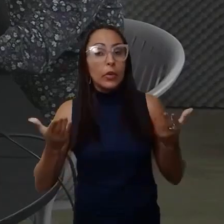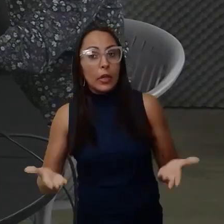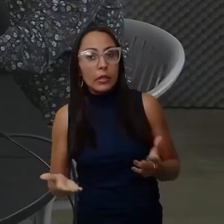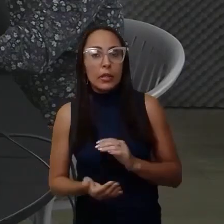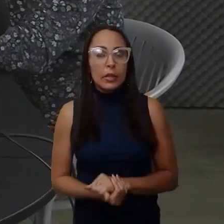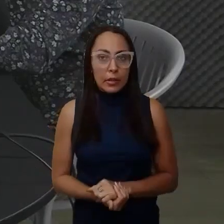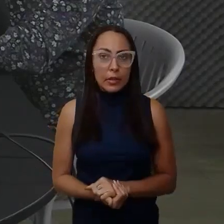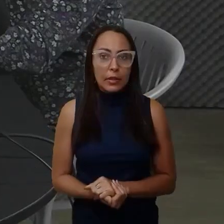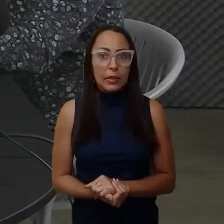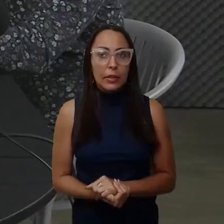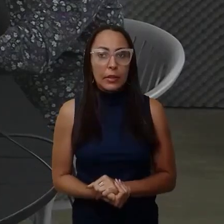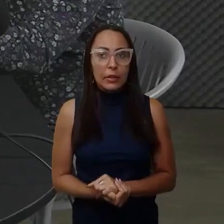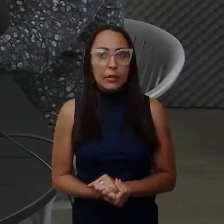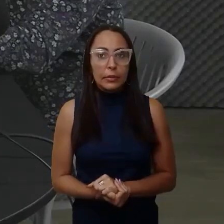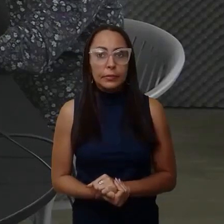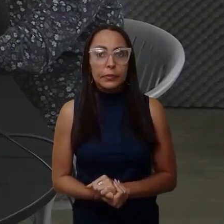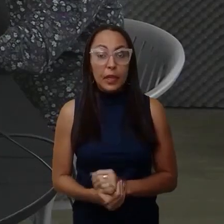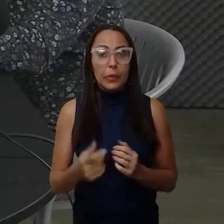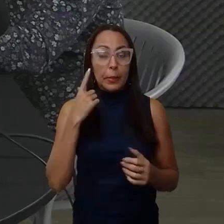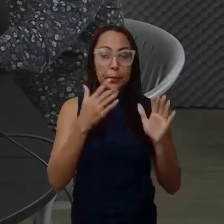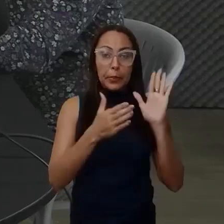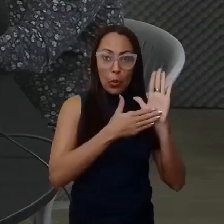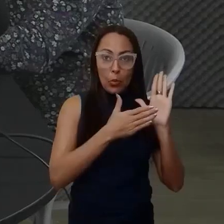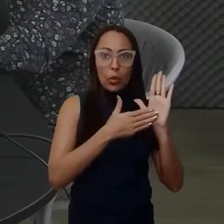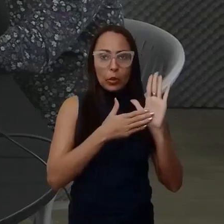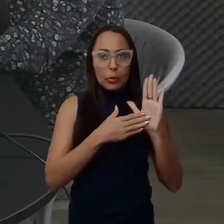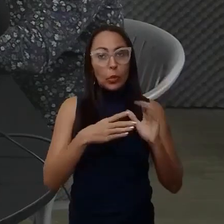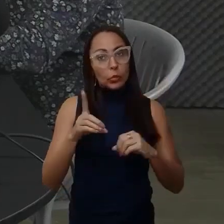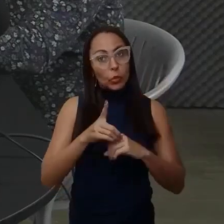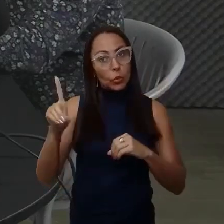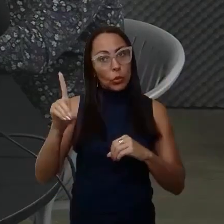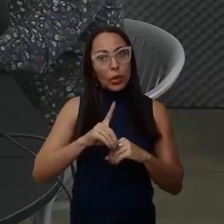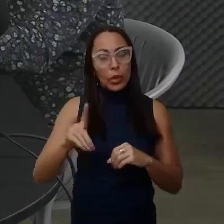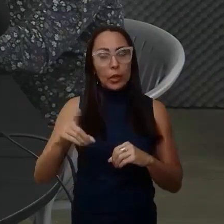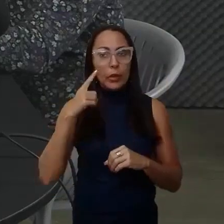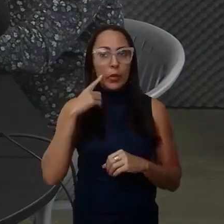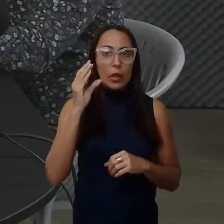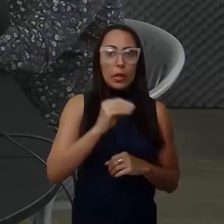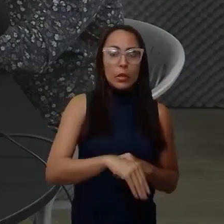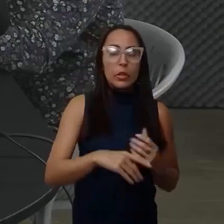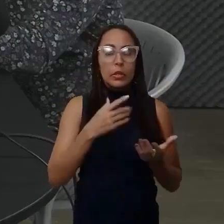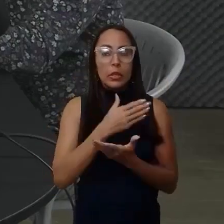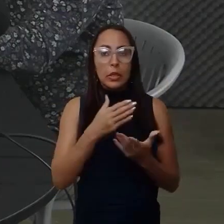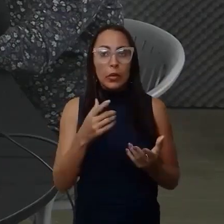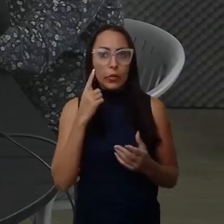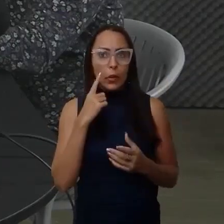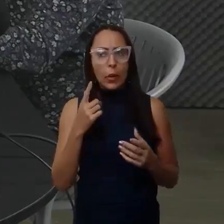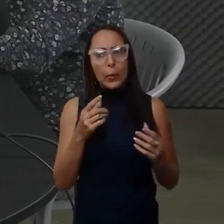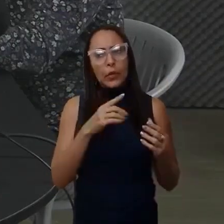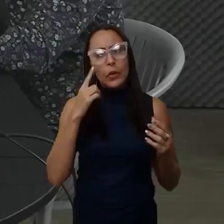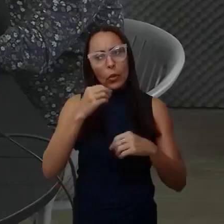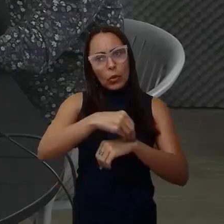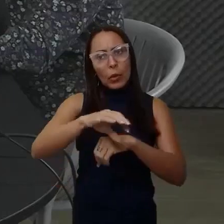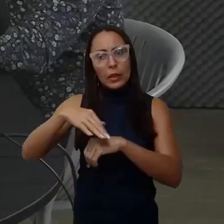ser a minha proposta para o doutorado. E aí eu desisti da academia e fiz, não, eu prefiro compartilhar isso aqui